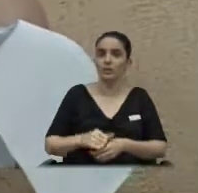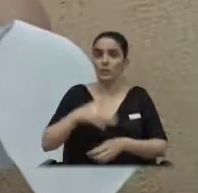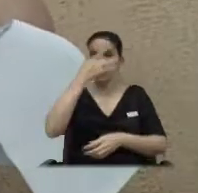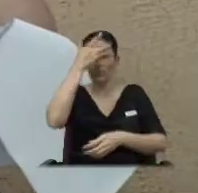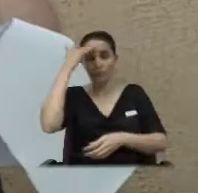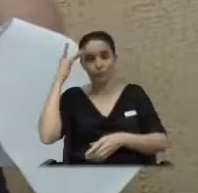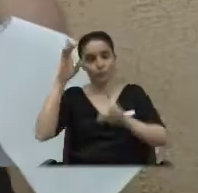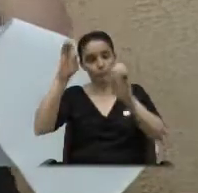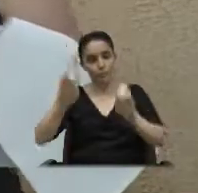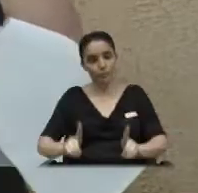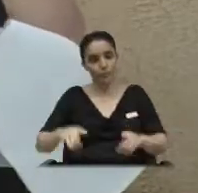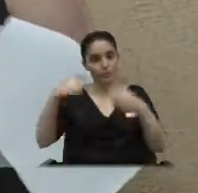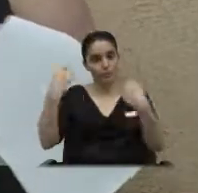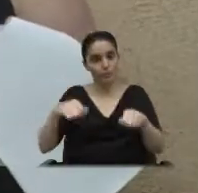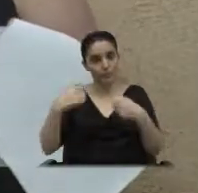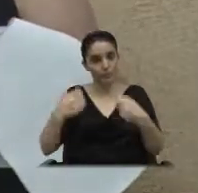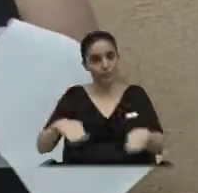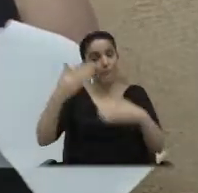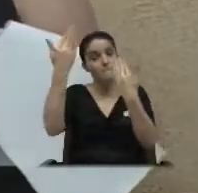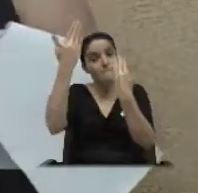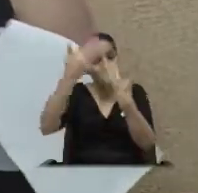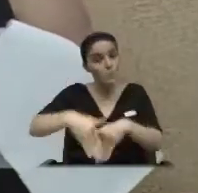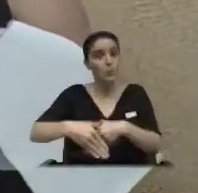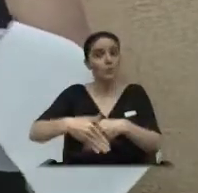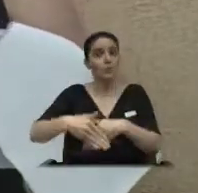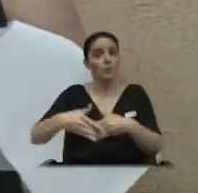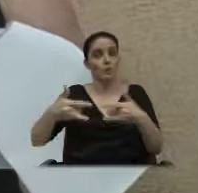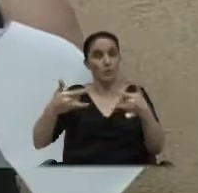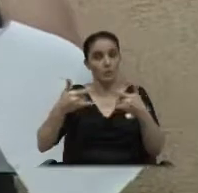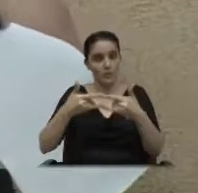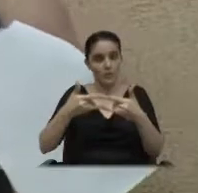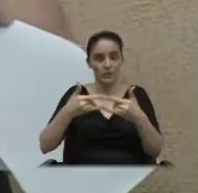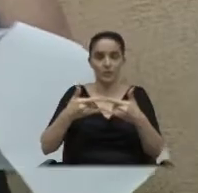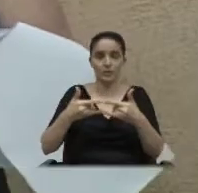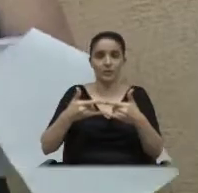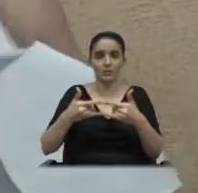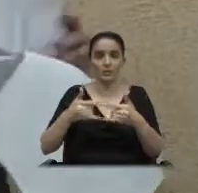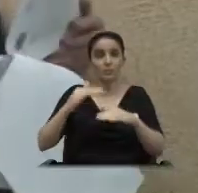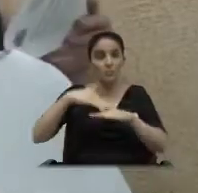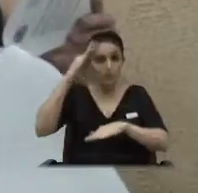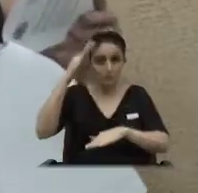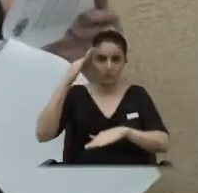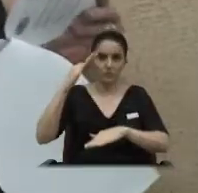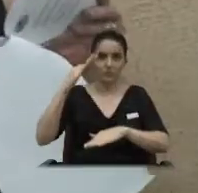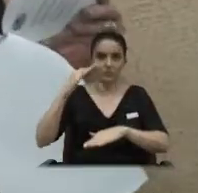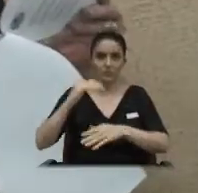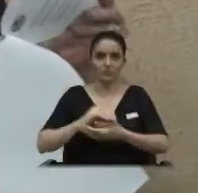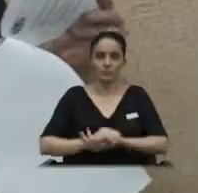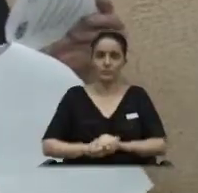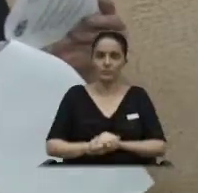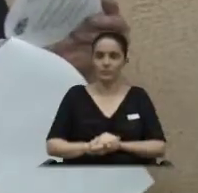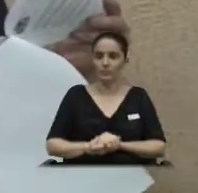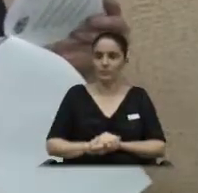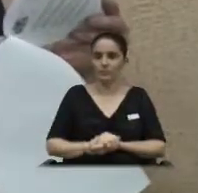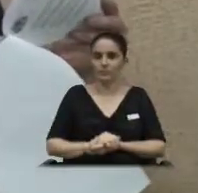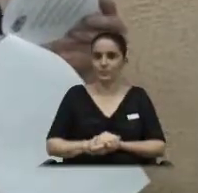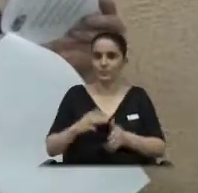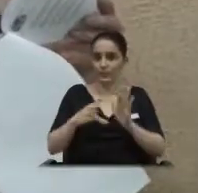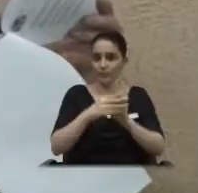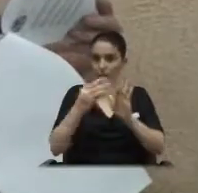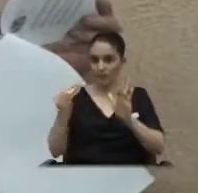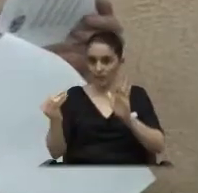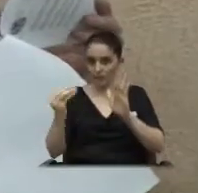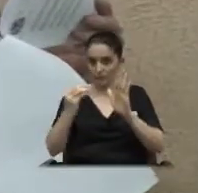da passagem extra, não tendo caráter acumulativo. Então, nessa lei, nessa emenda,